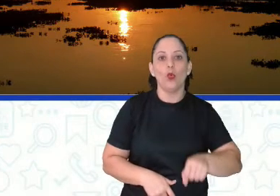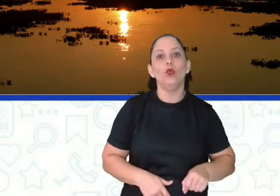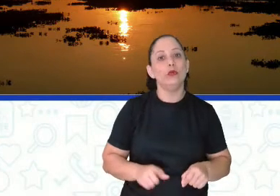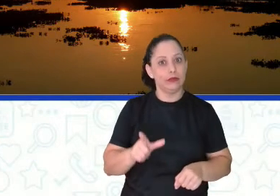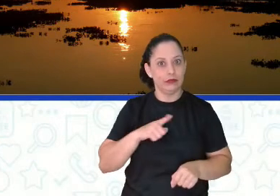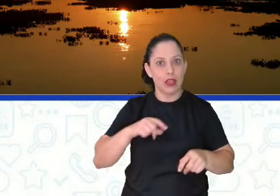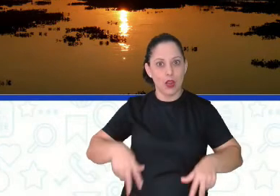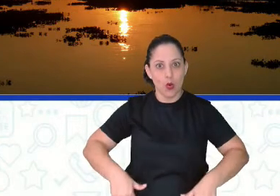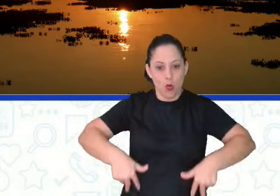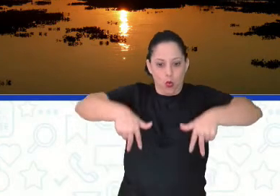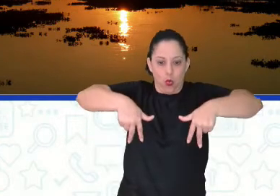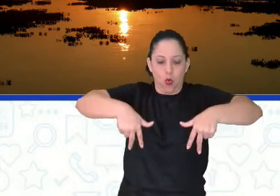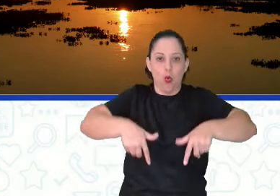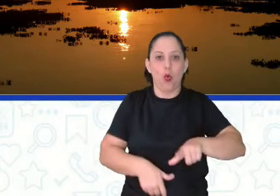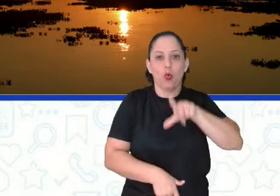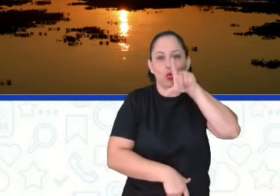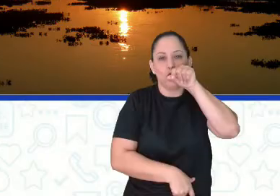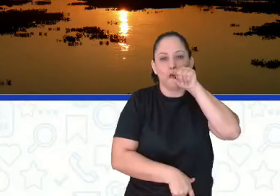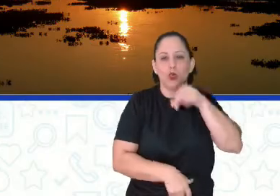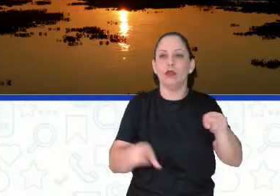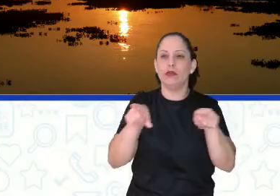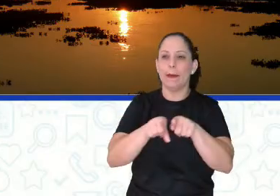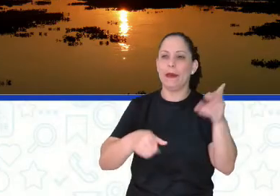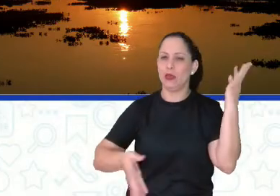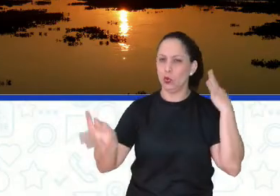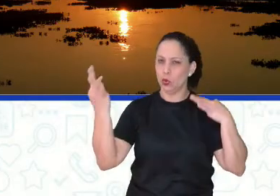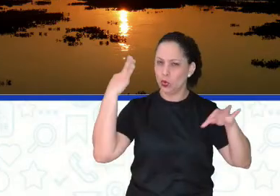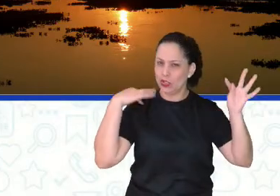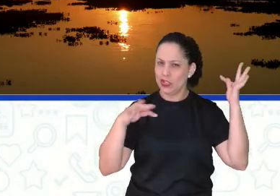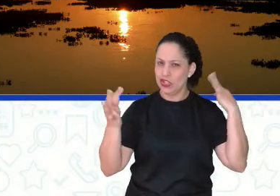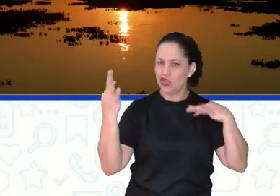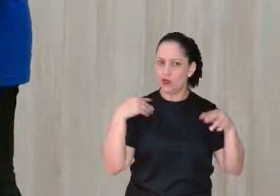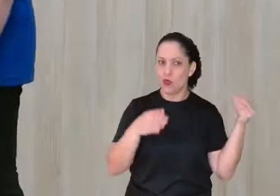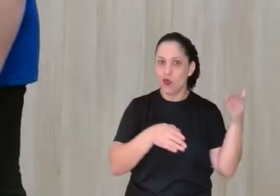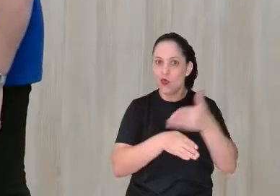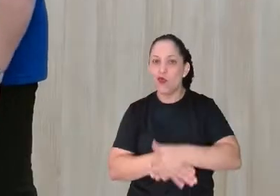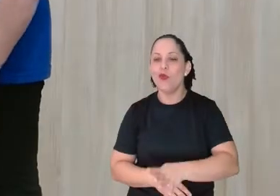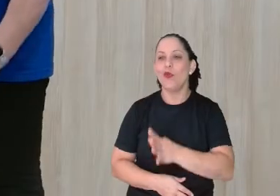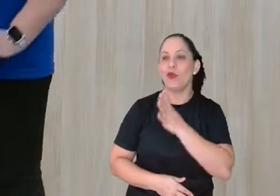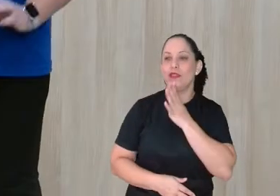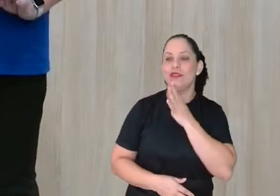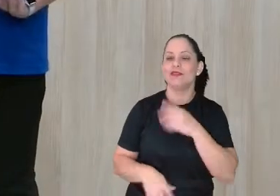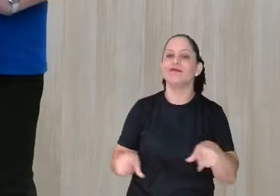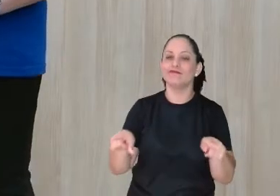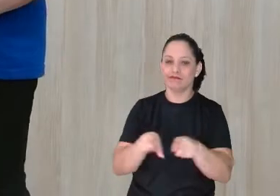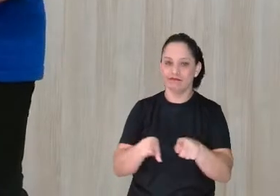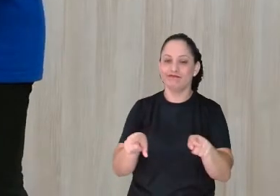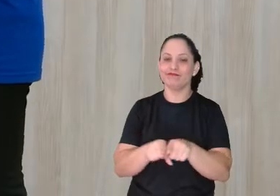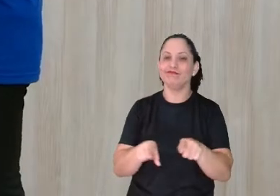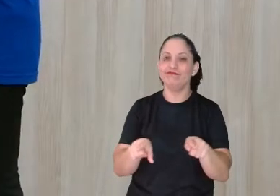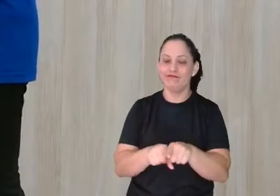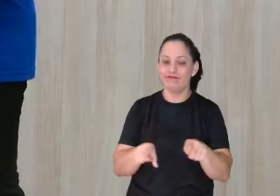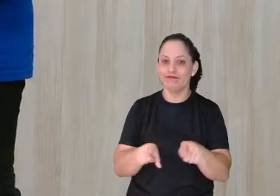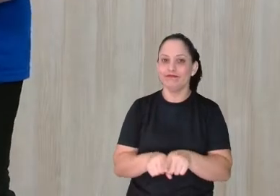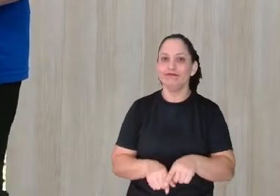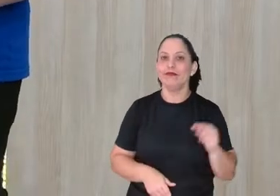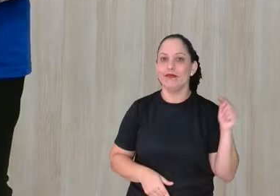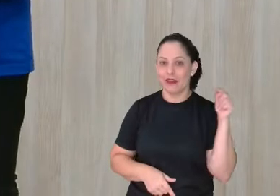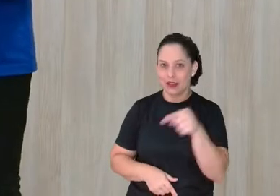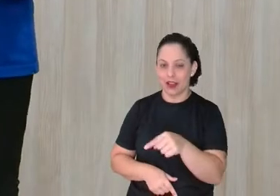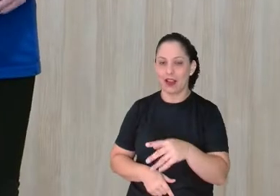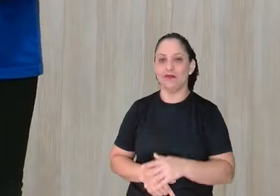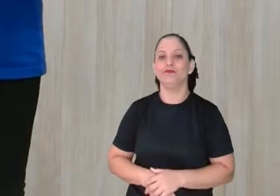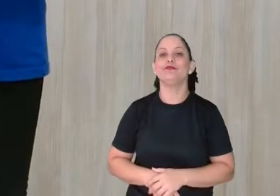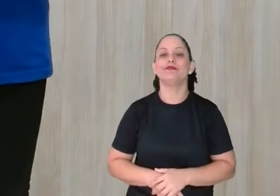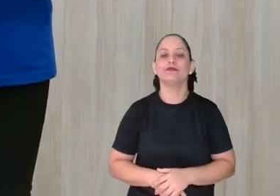né, na questão aí de divulgação, de turismo, em relação aí a esse, vamos dizer assim, a esse ecossistema. Agora a